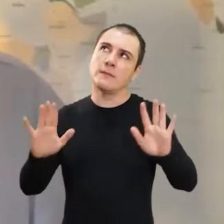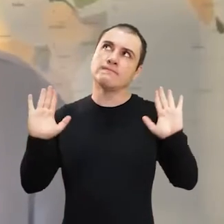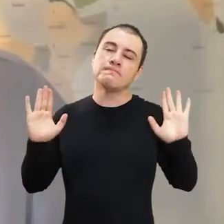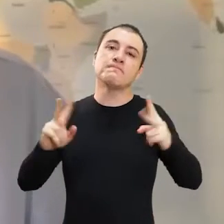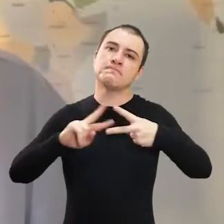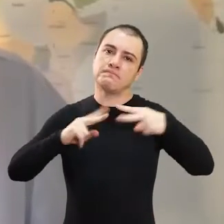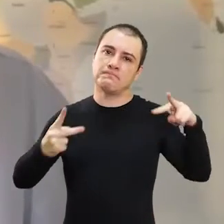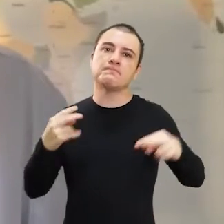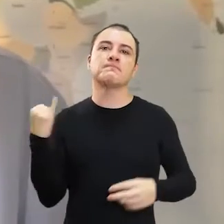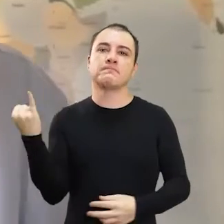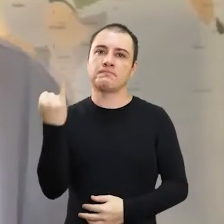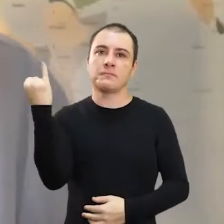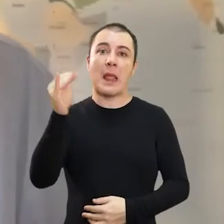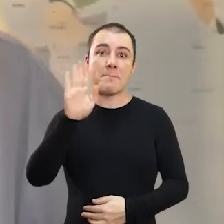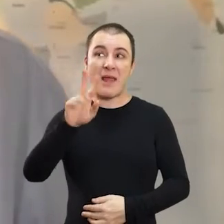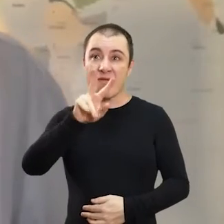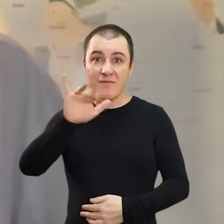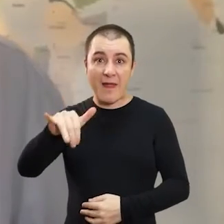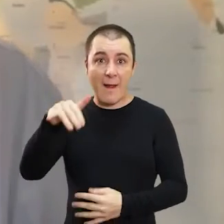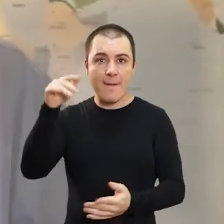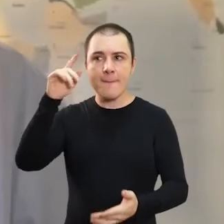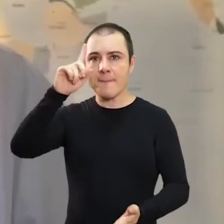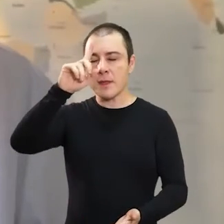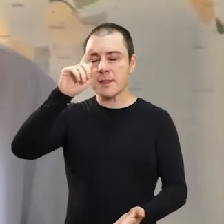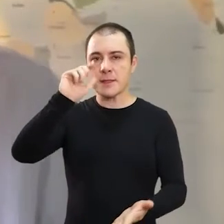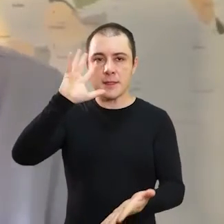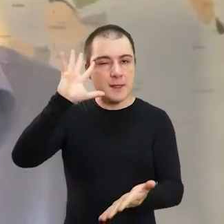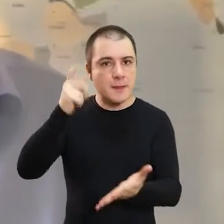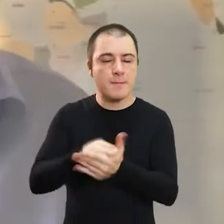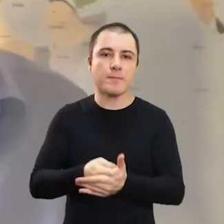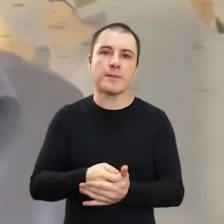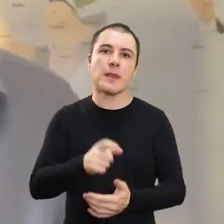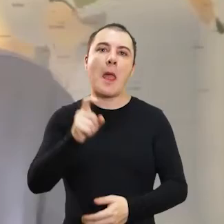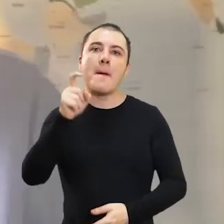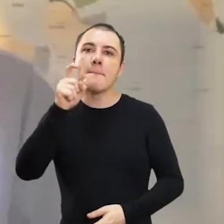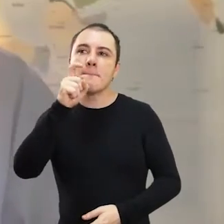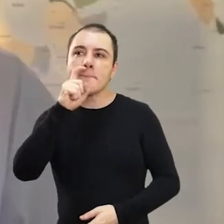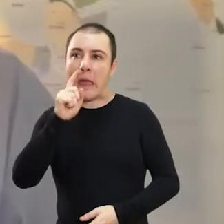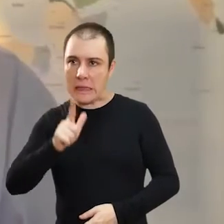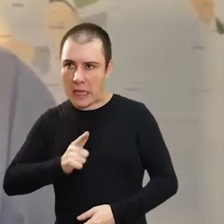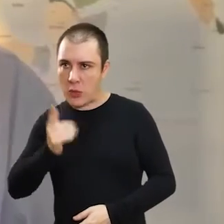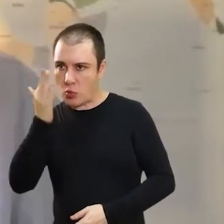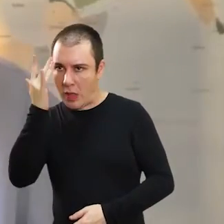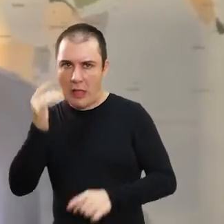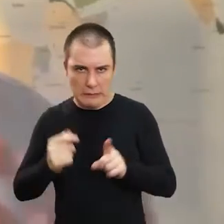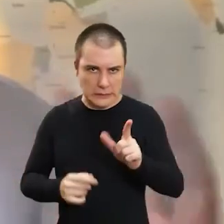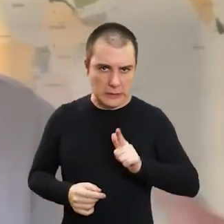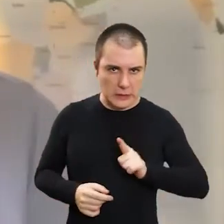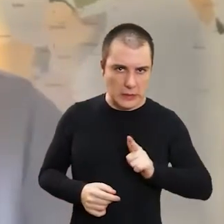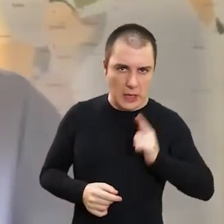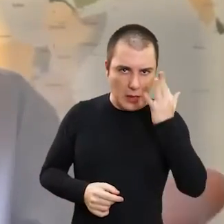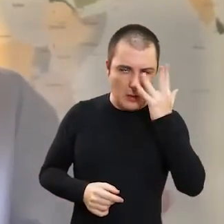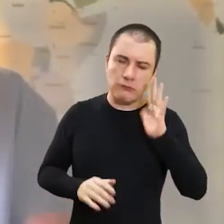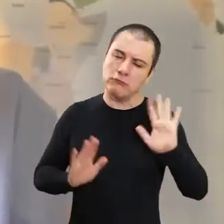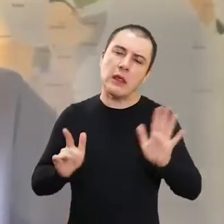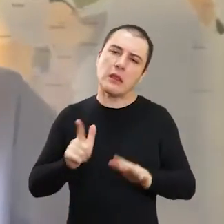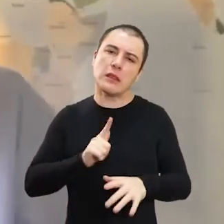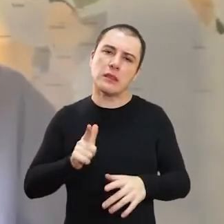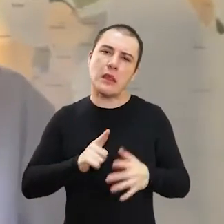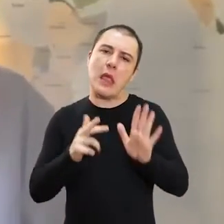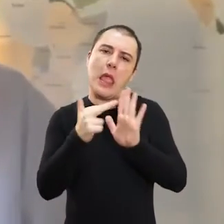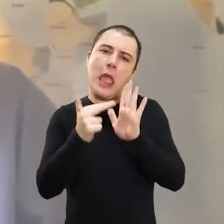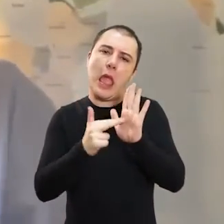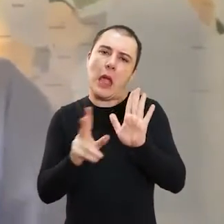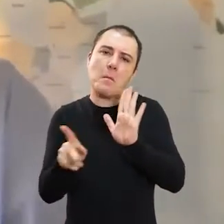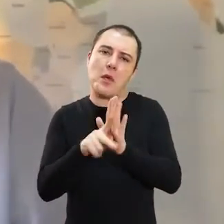muito importante, mas não que vai ser preponderante, se teu pai tem glaucoma, você vai ter, porque existem alguns fatores obscuros,